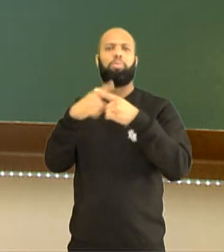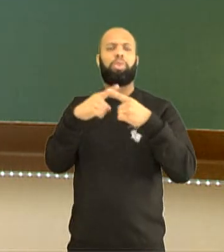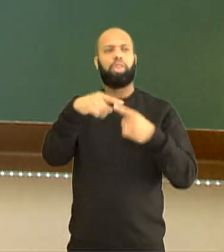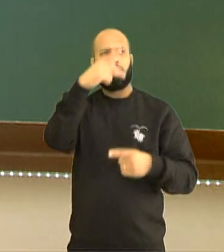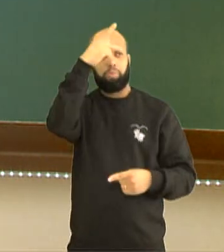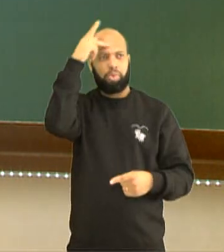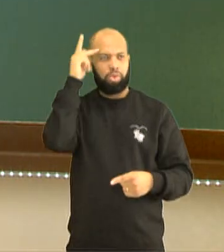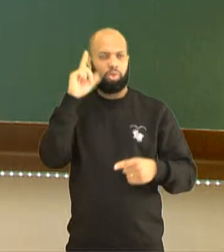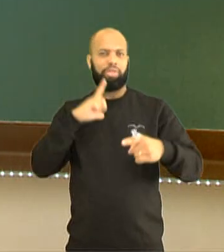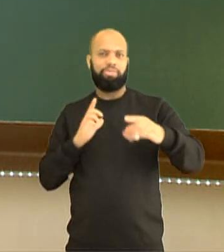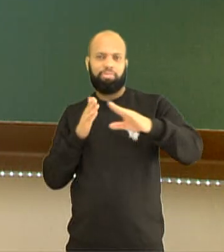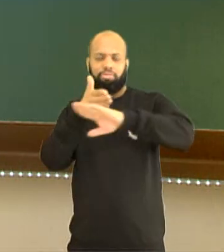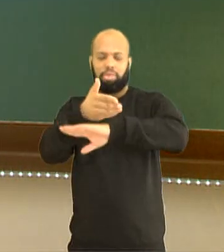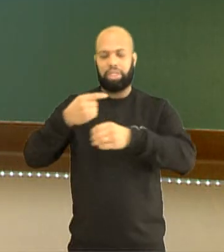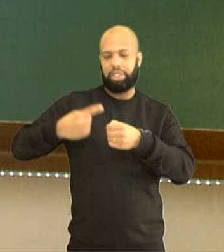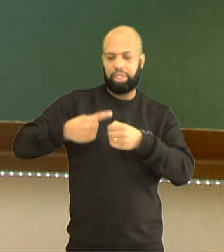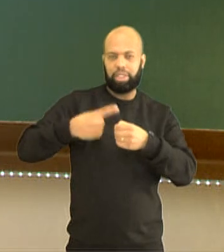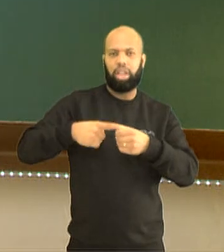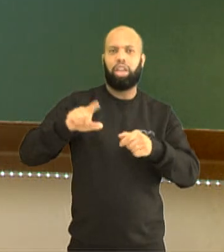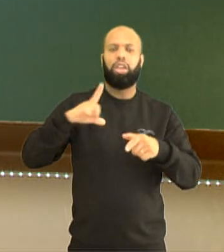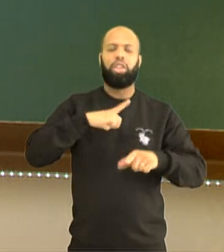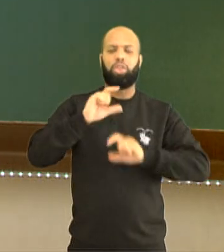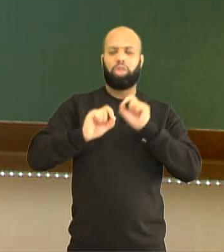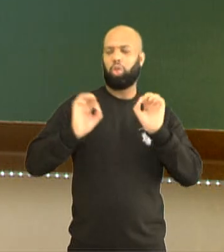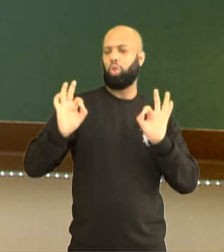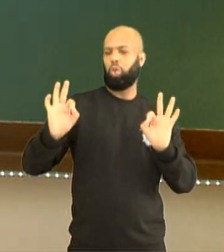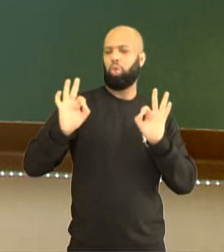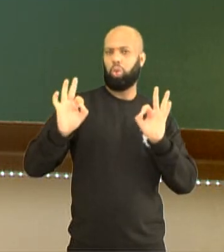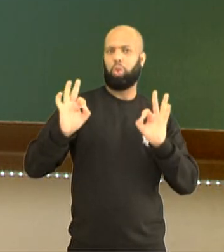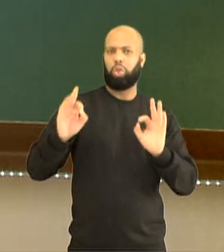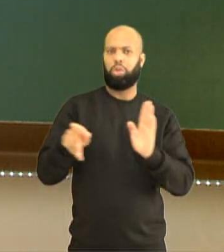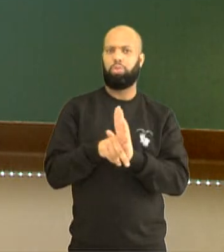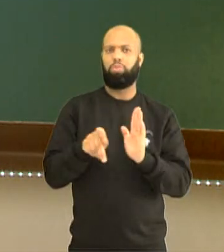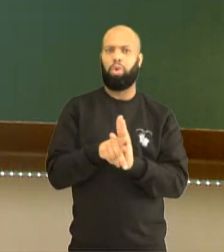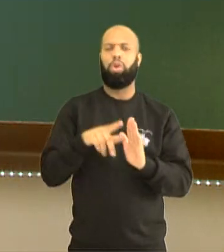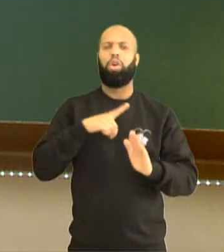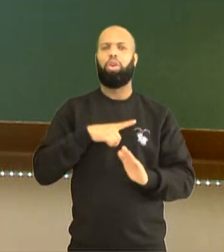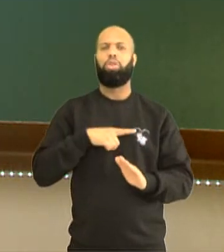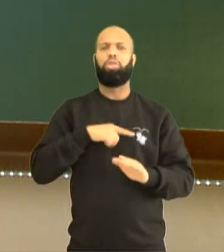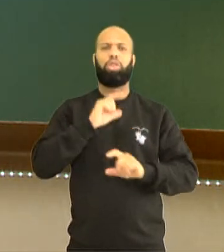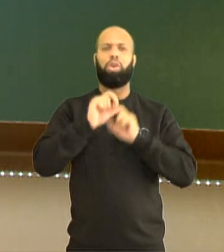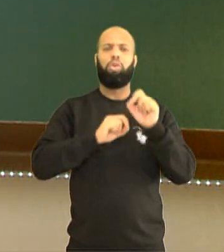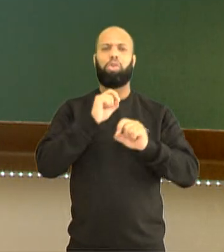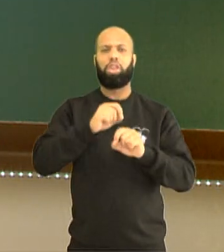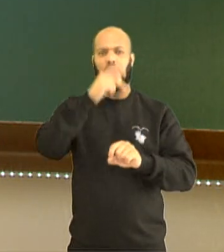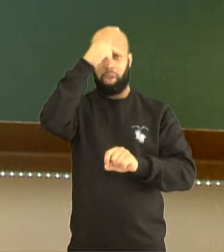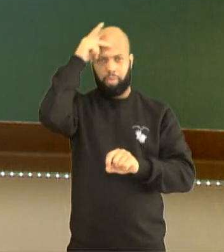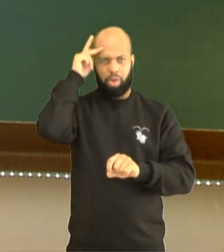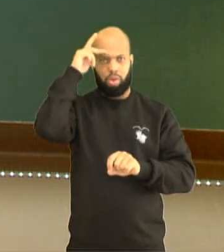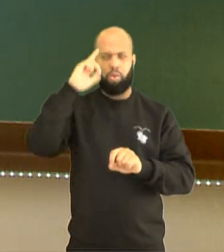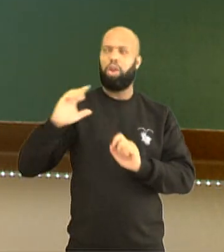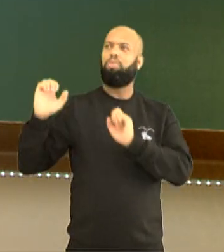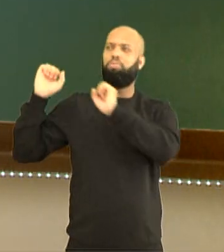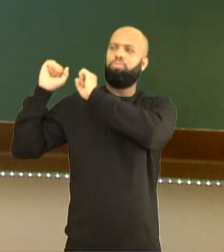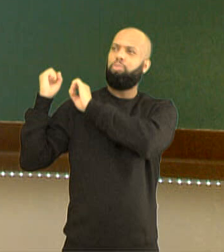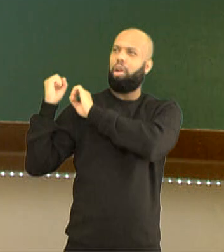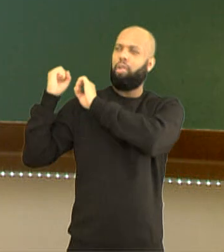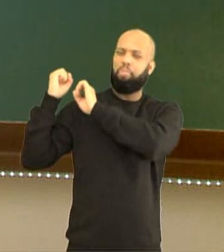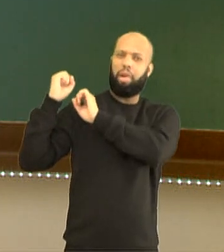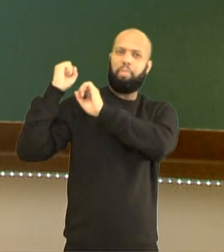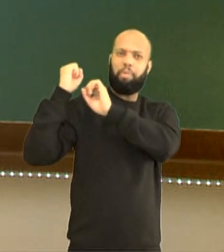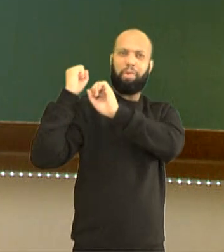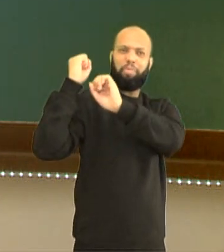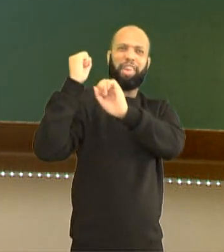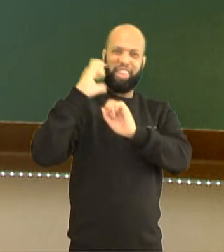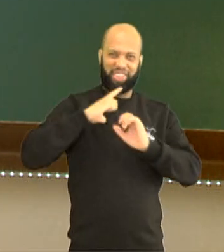exatamente fazendo aquela pompa dos generais vindo com as suas grandes conquistas, e normalmente o faraó ele estava à frente, então